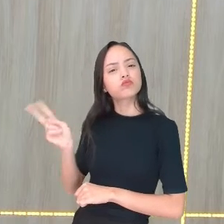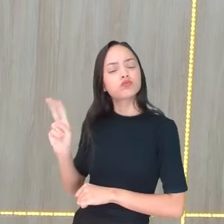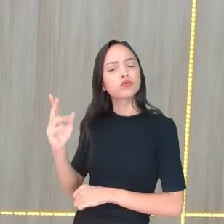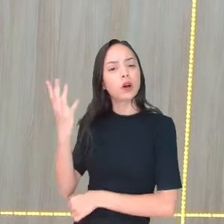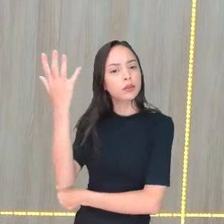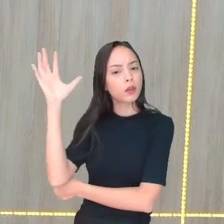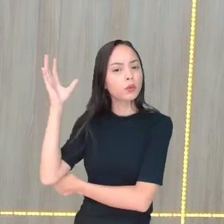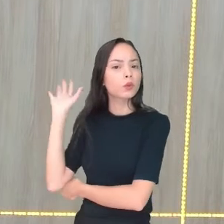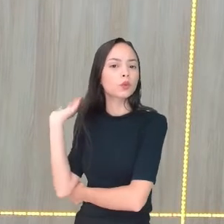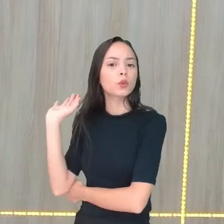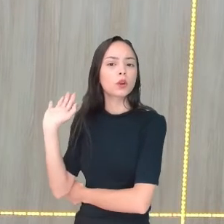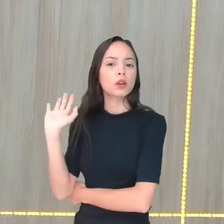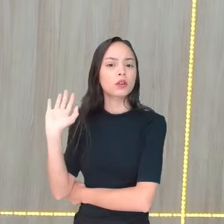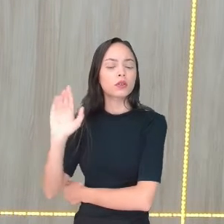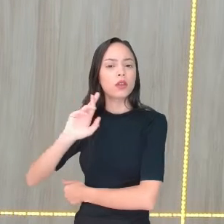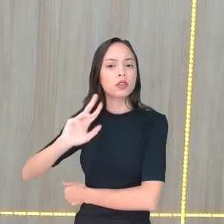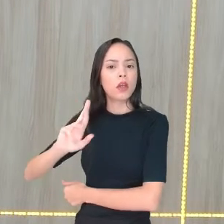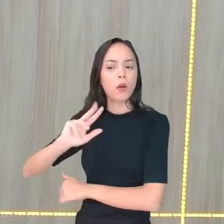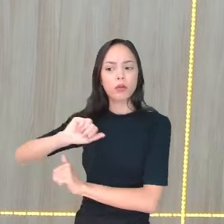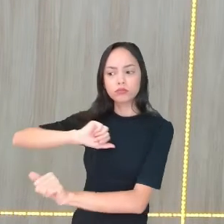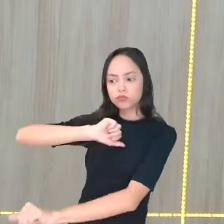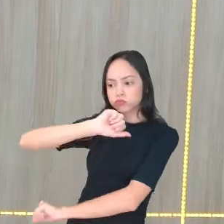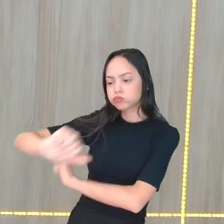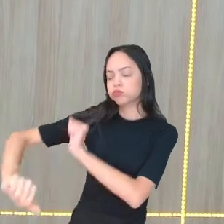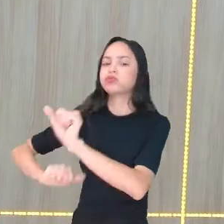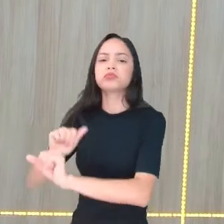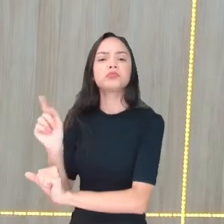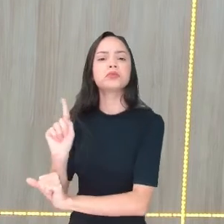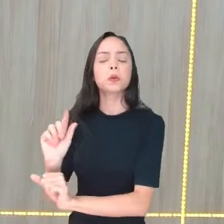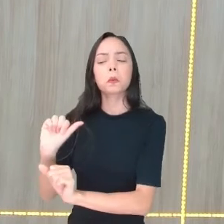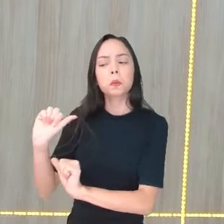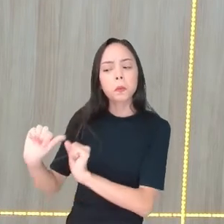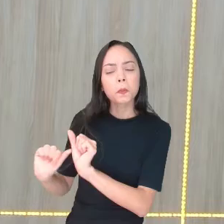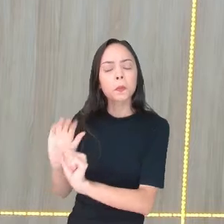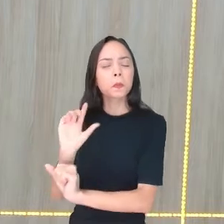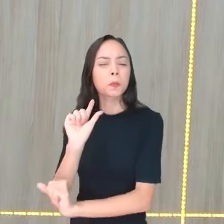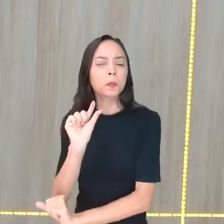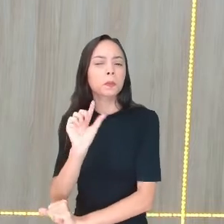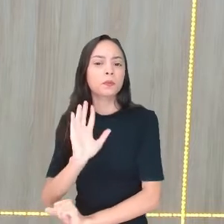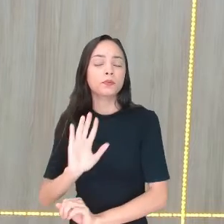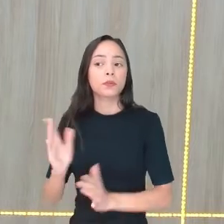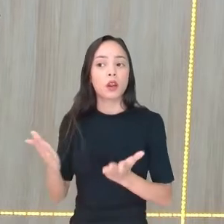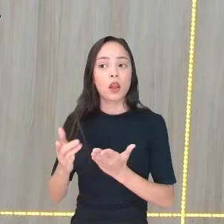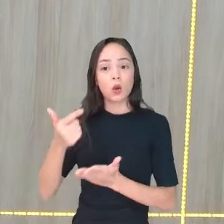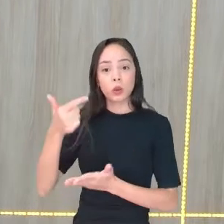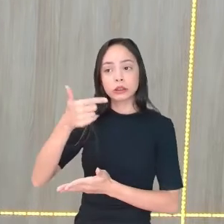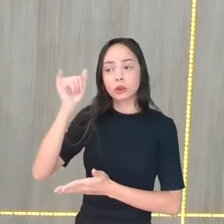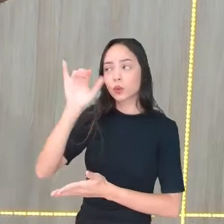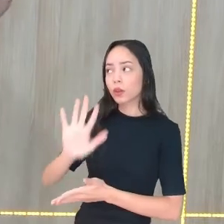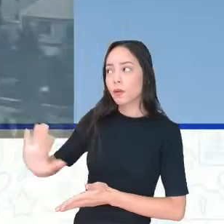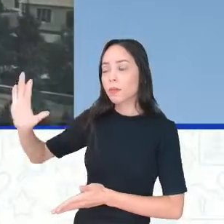alteração que não foi tão radical assim. Agora observe essa segunda imagem aqui.